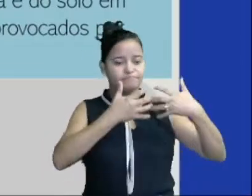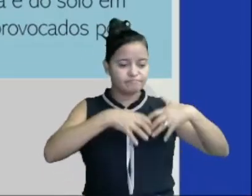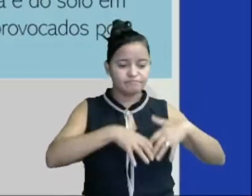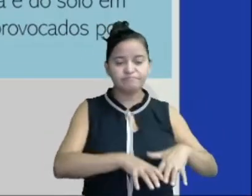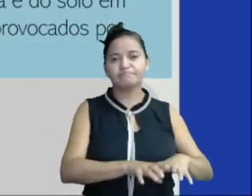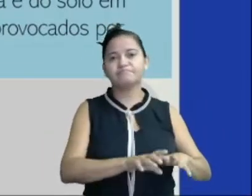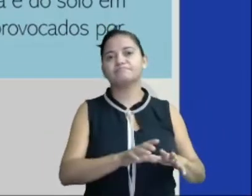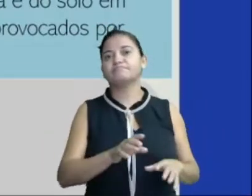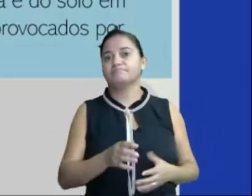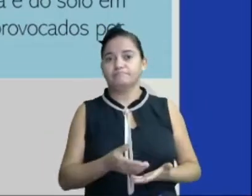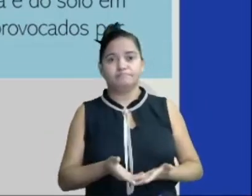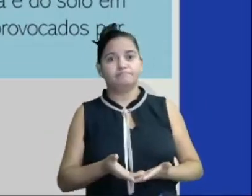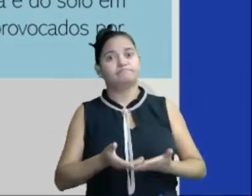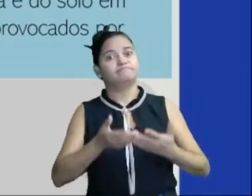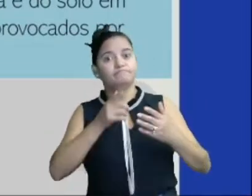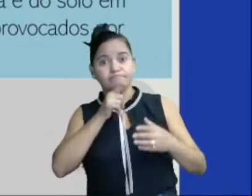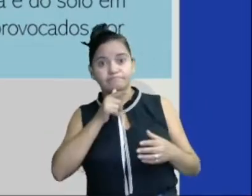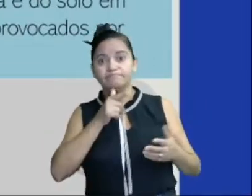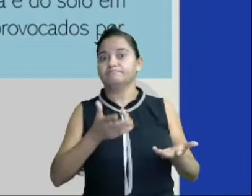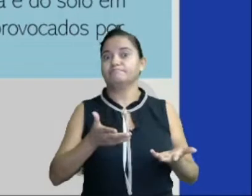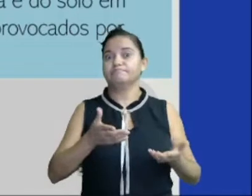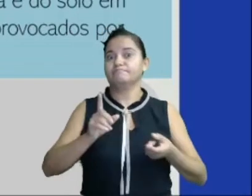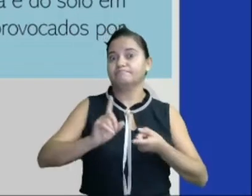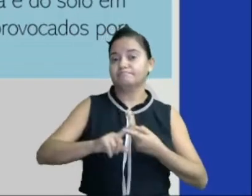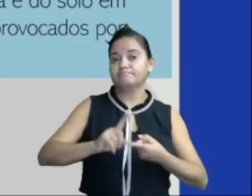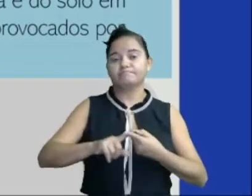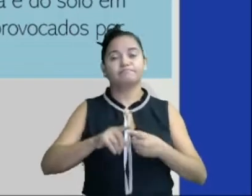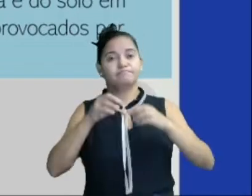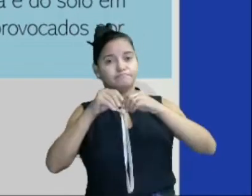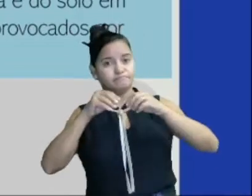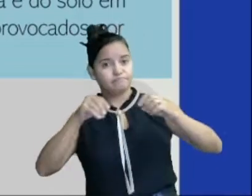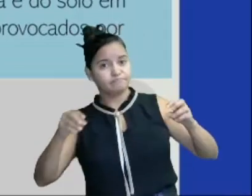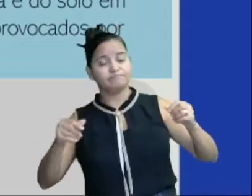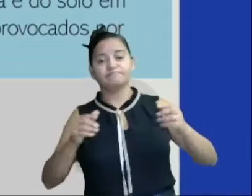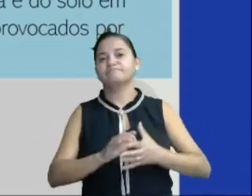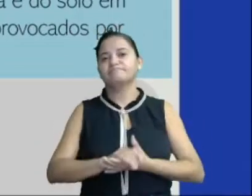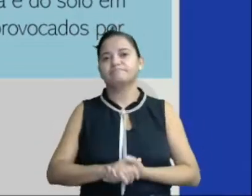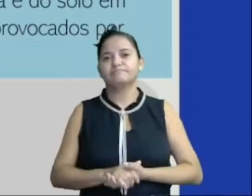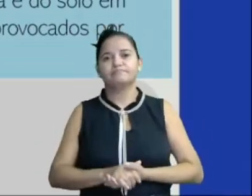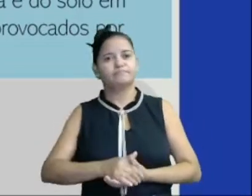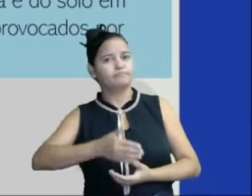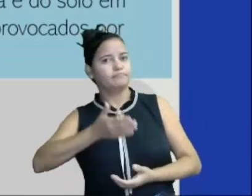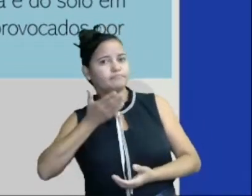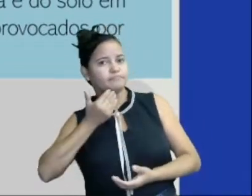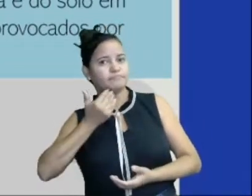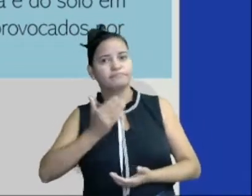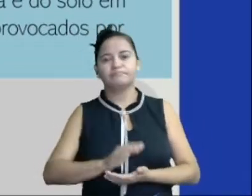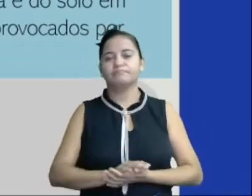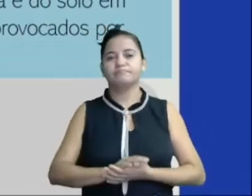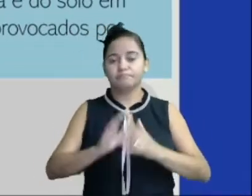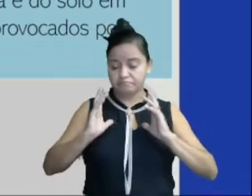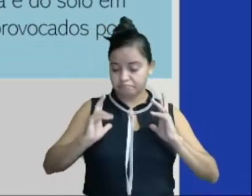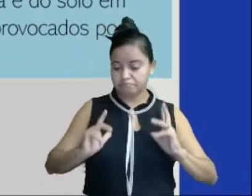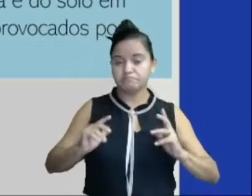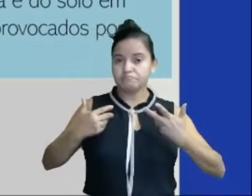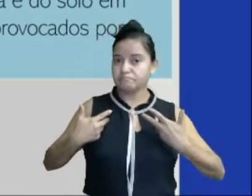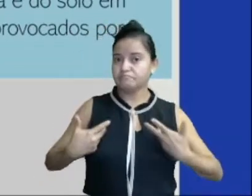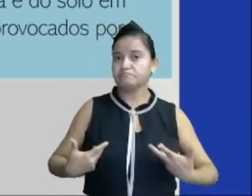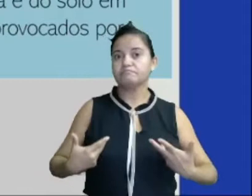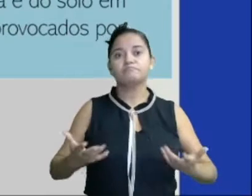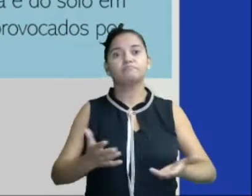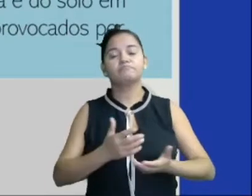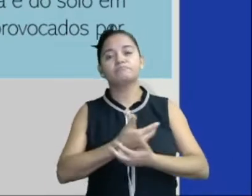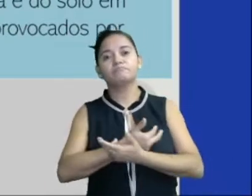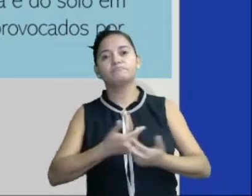da água e do solo em atividades cotidianas, como alimentação, higiene, cultivo de plantas,